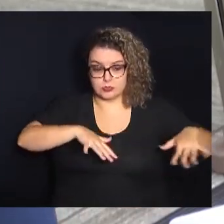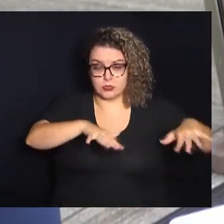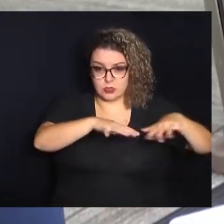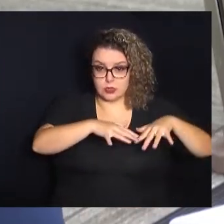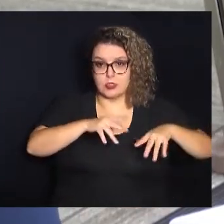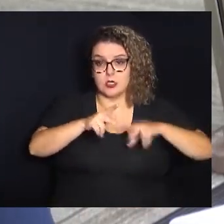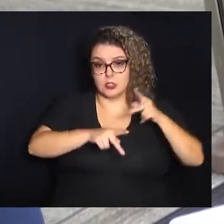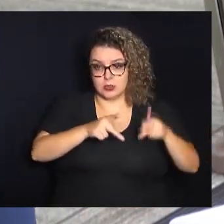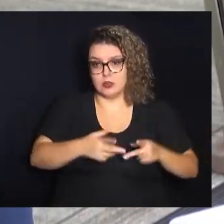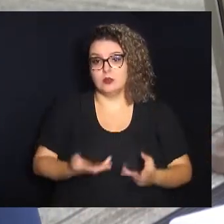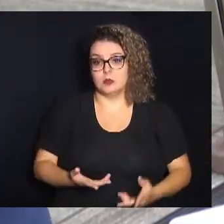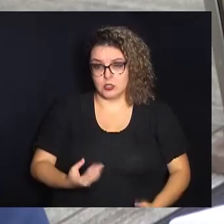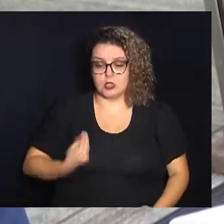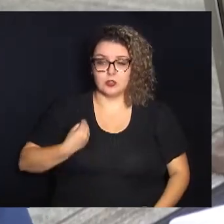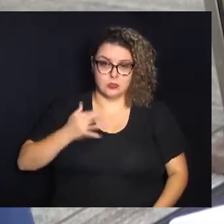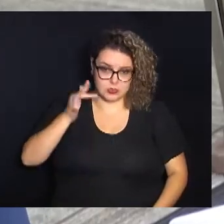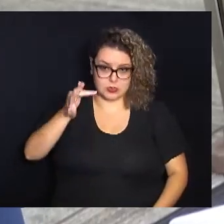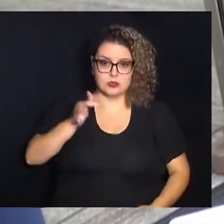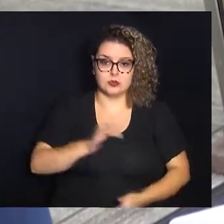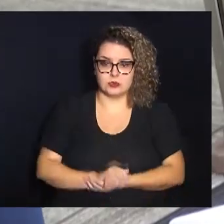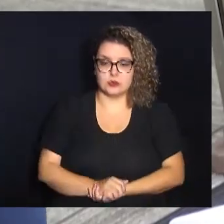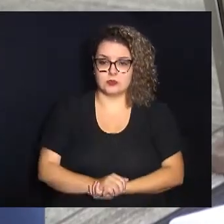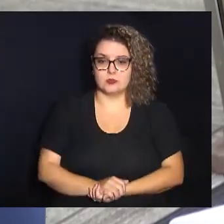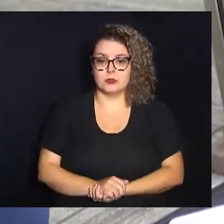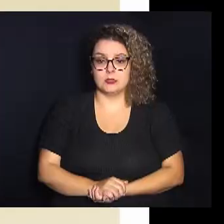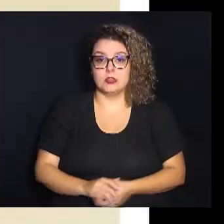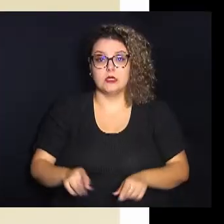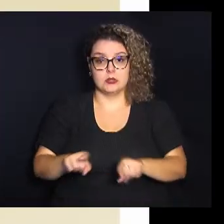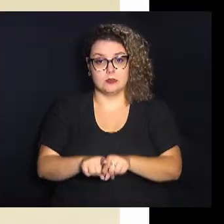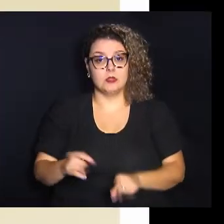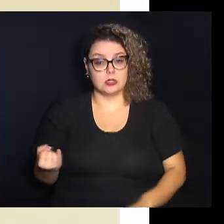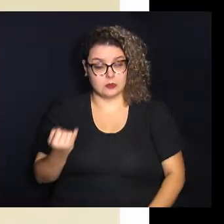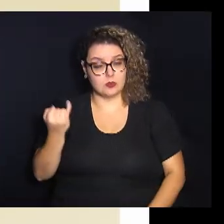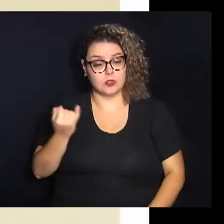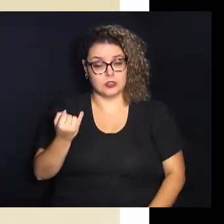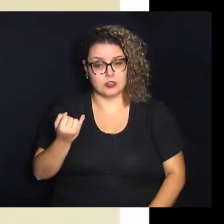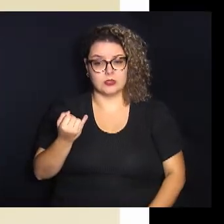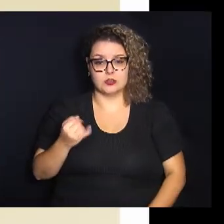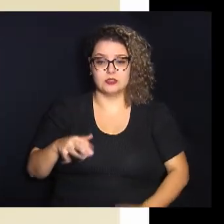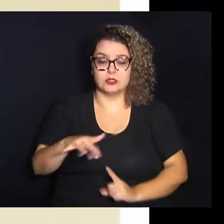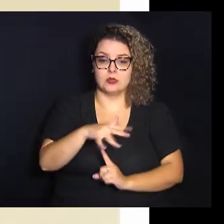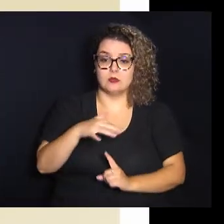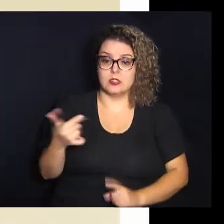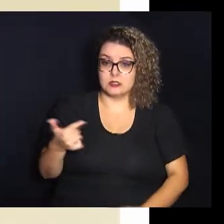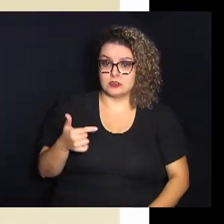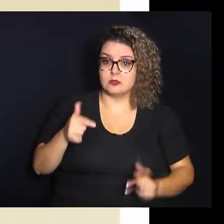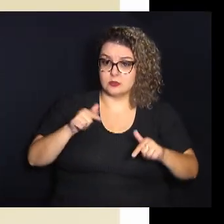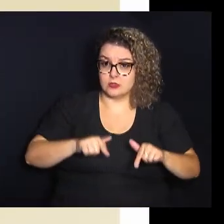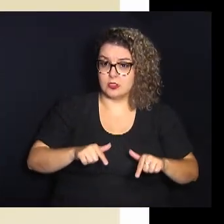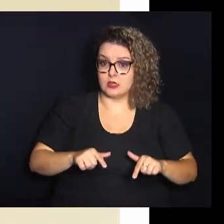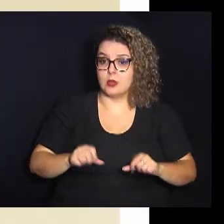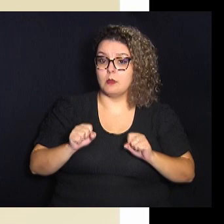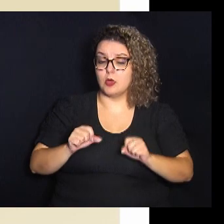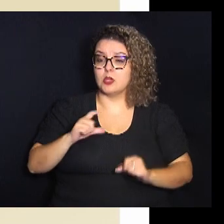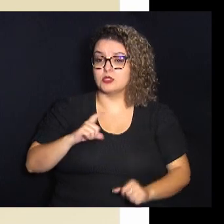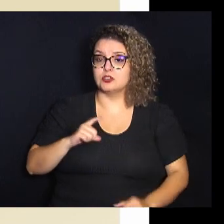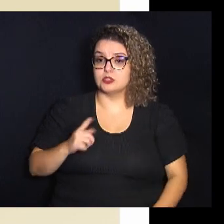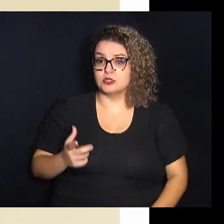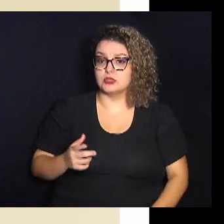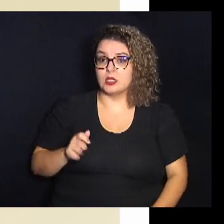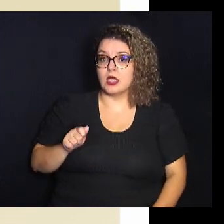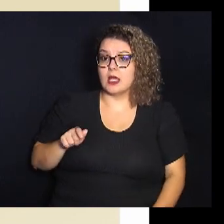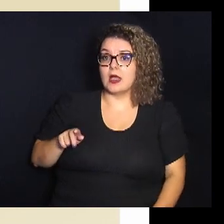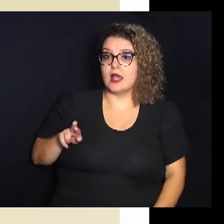nosso território e com a nossa população e com as vidas futuras. Além da relevância ambiental, segundo a vereadora, o local pode